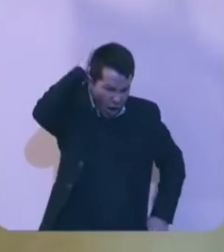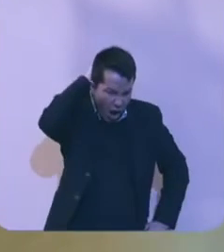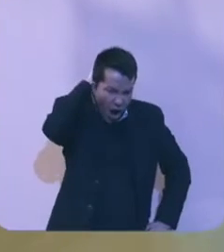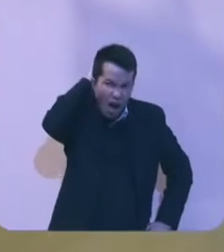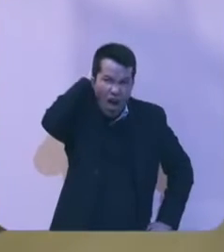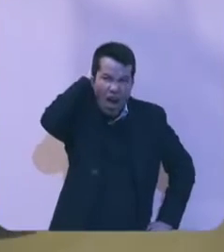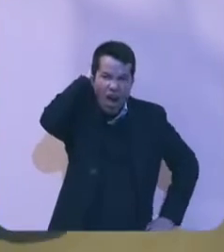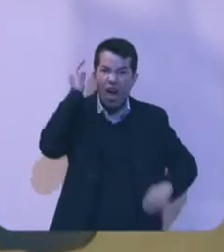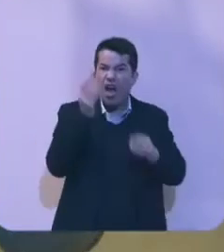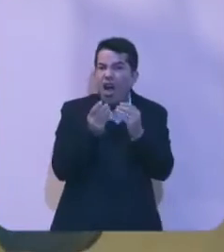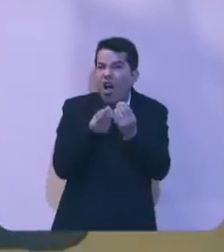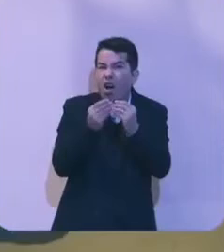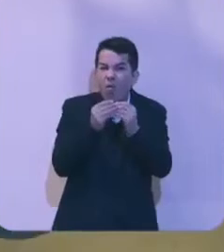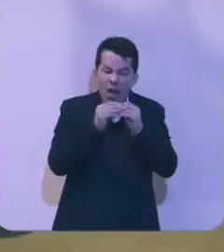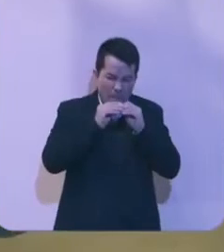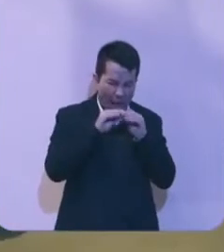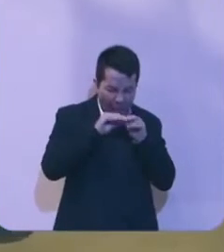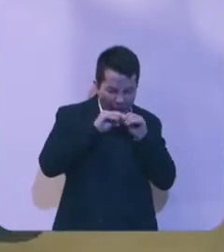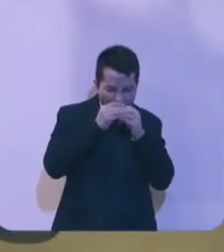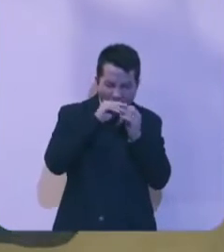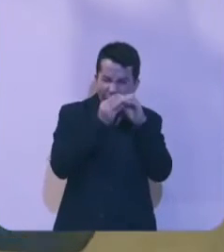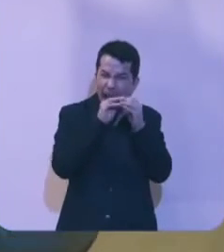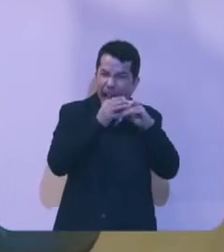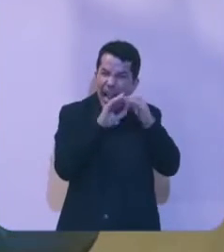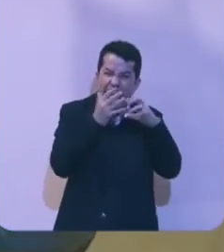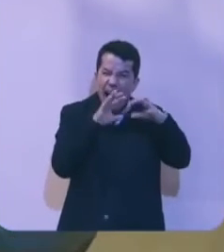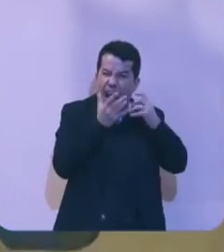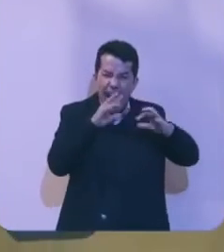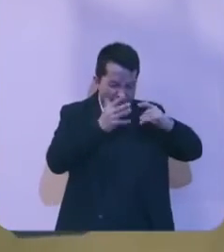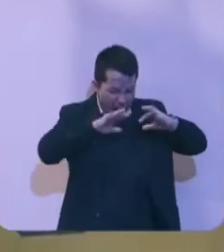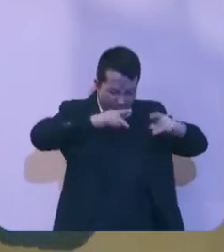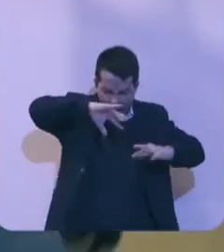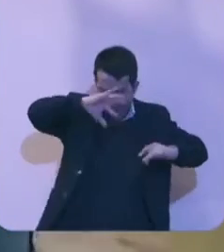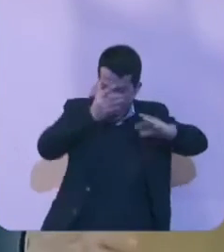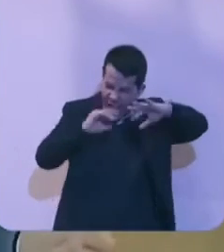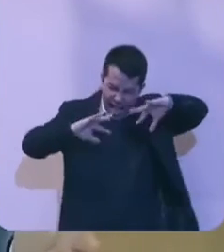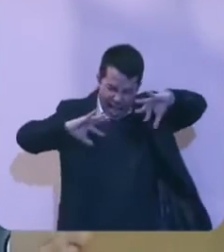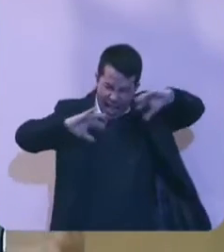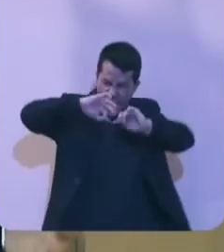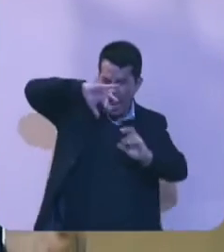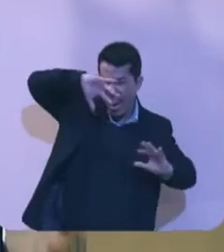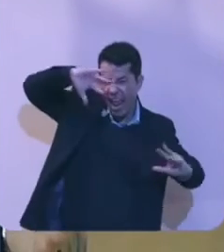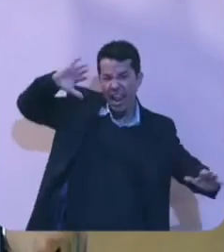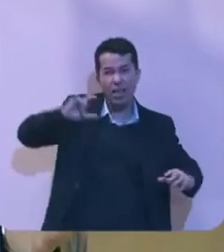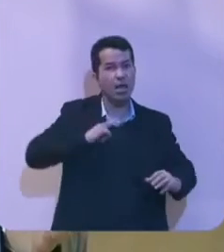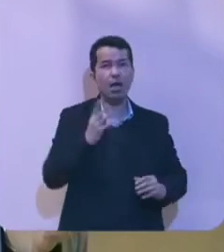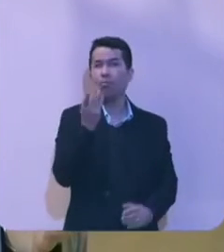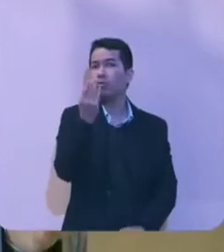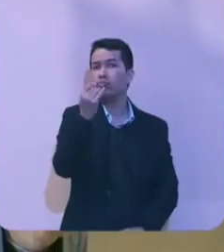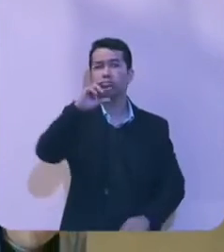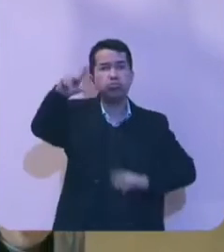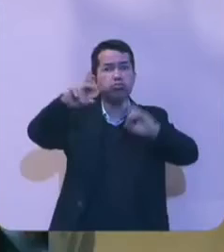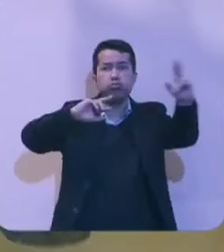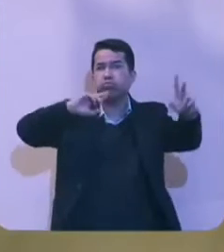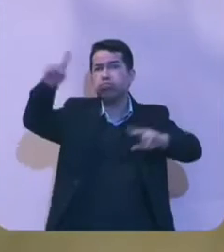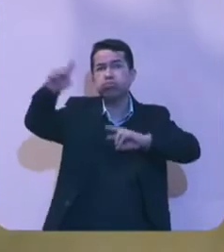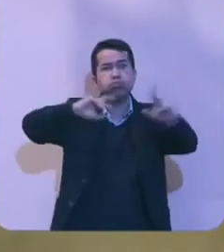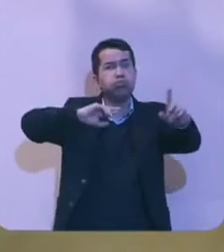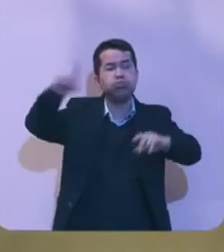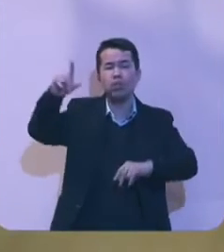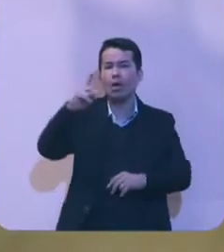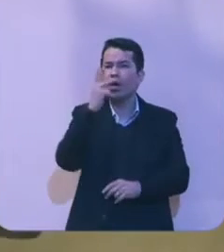assim, que mundo imenso existe no campo microscópico. E foi